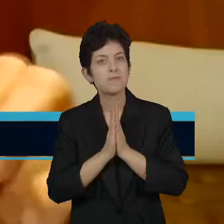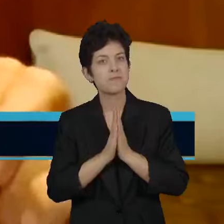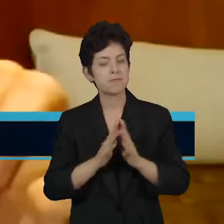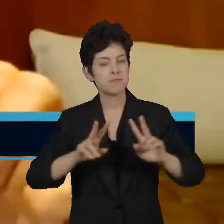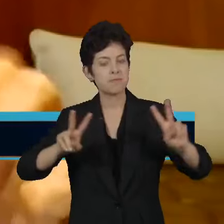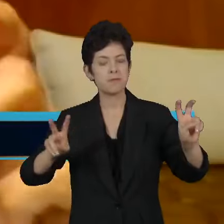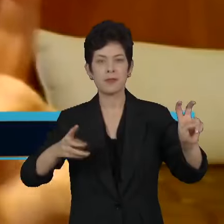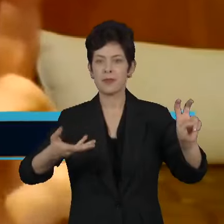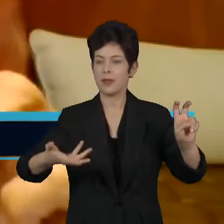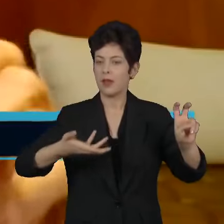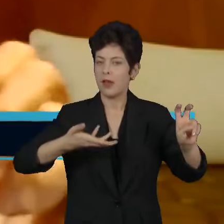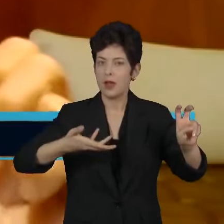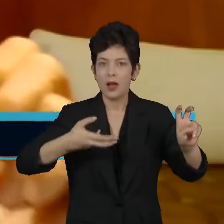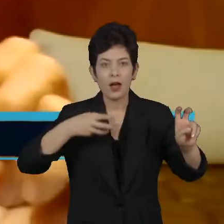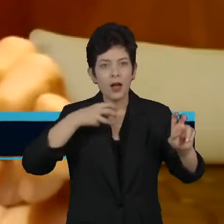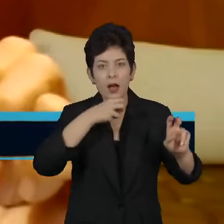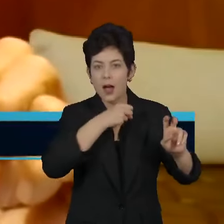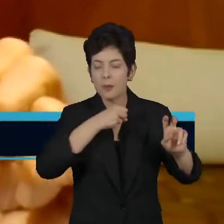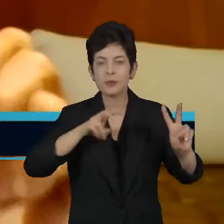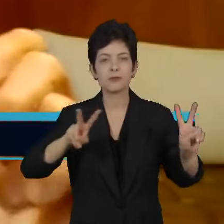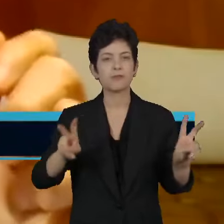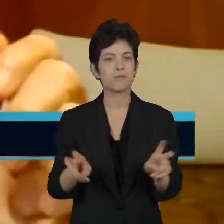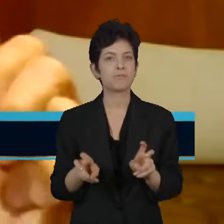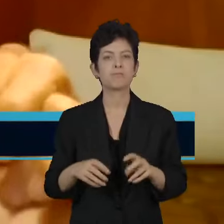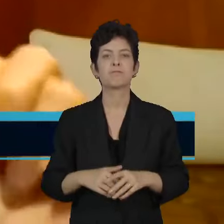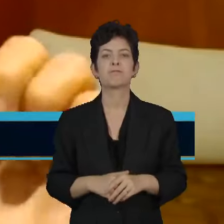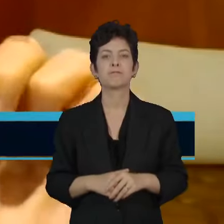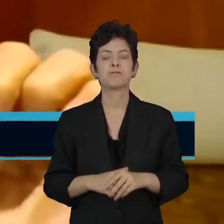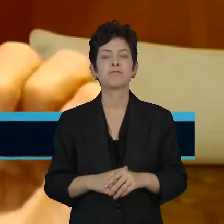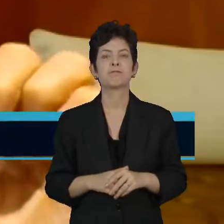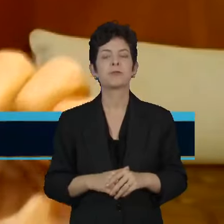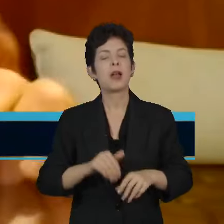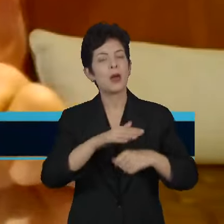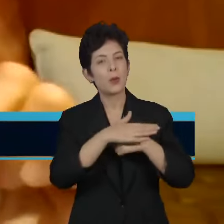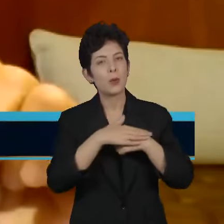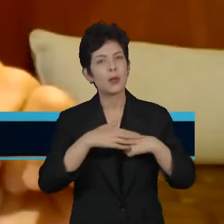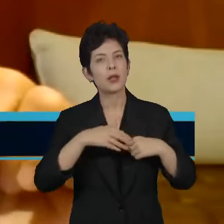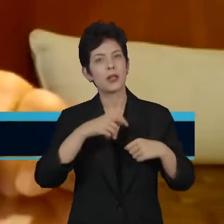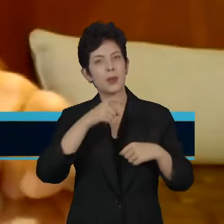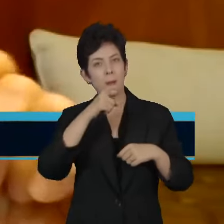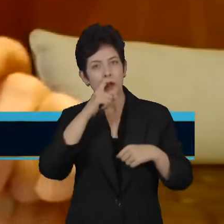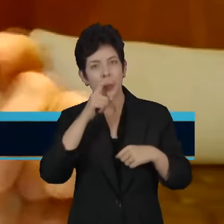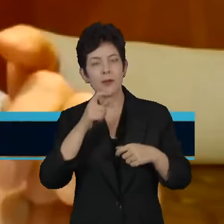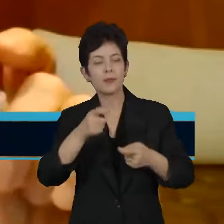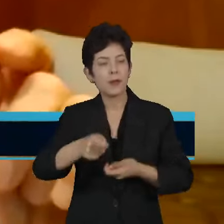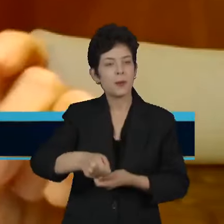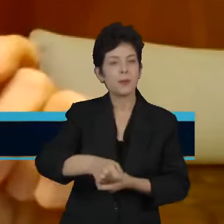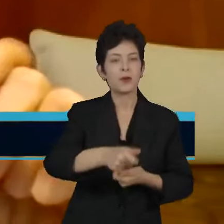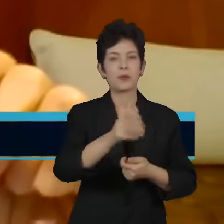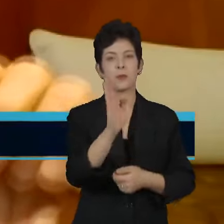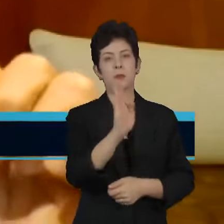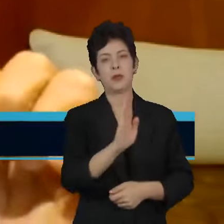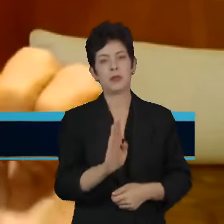velocidade fecha aspas ao querido pai em benefício do nosso Brasil